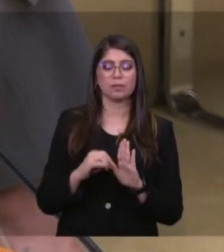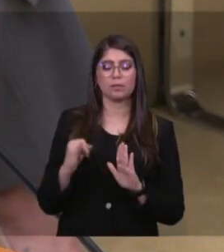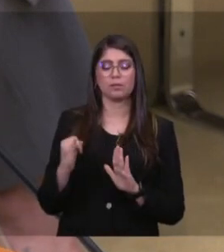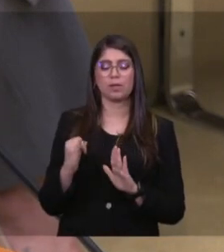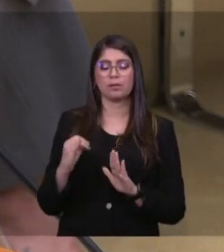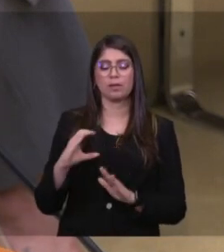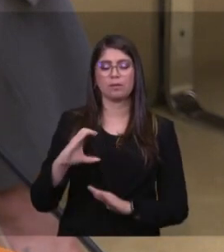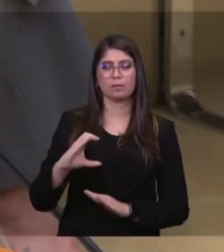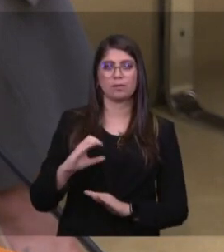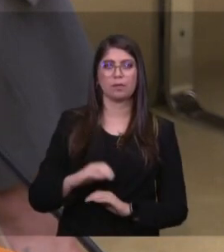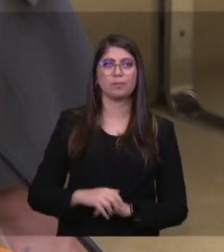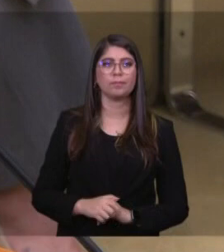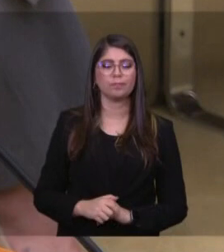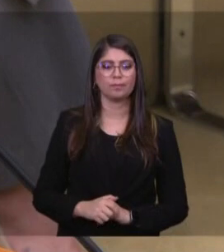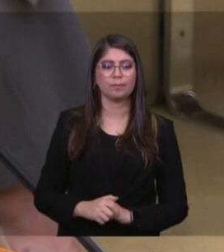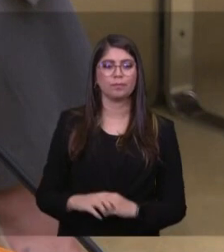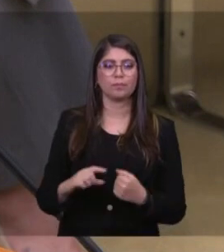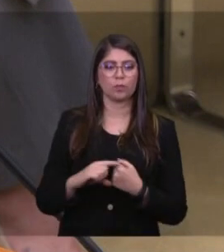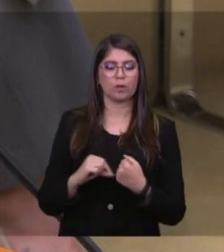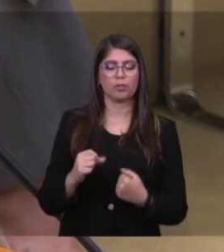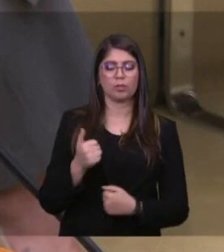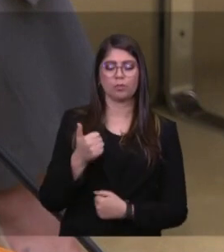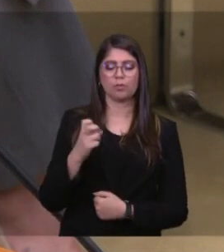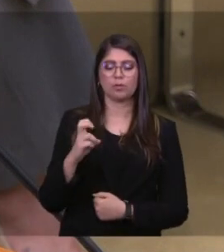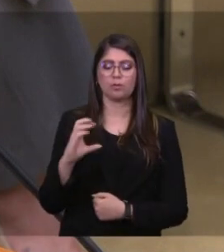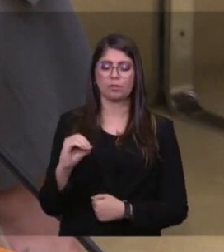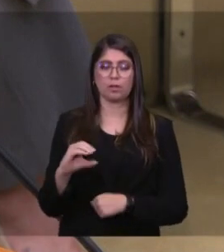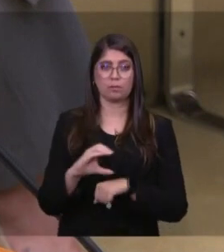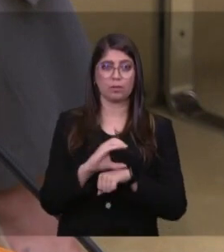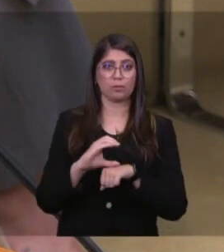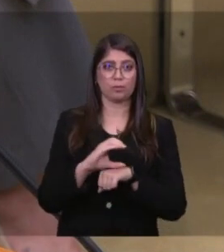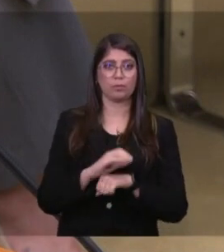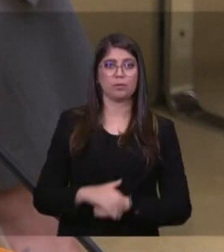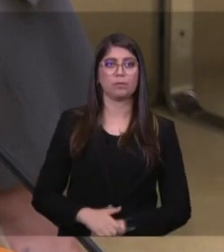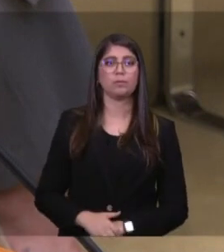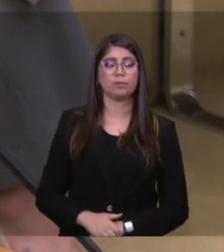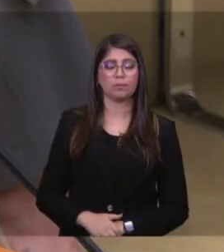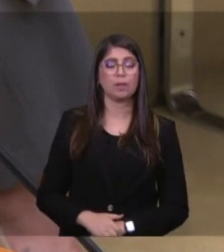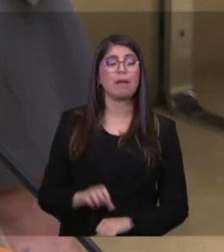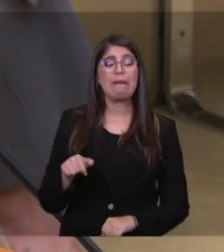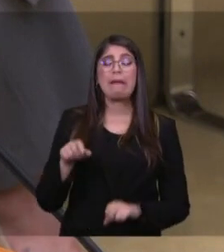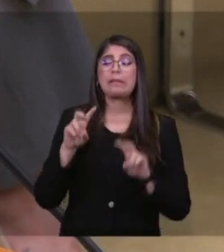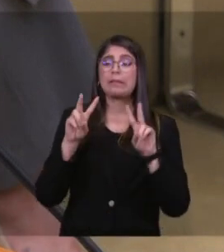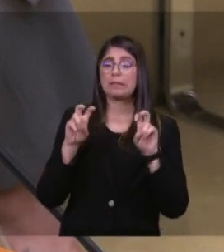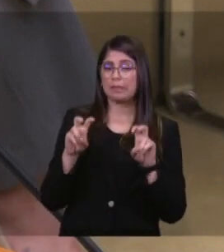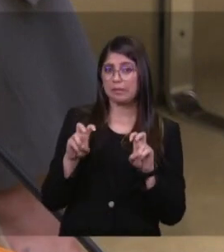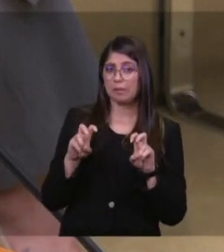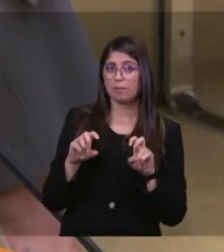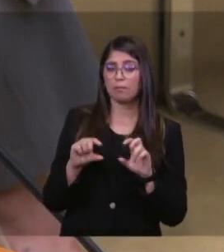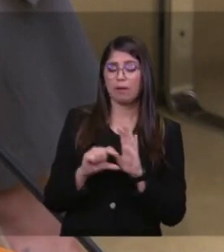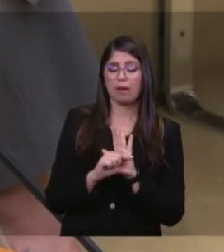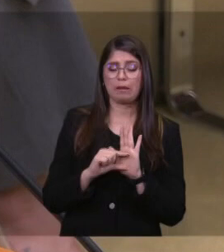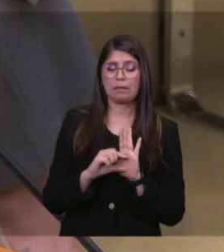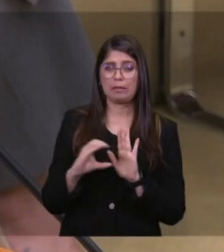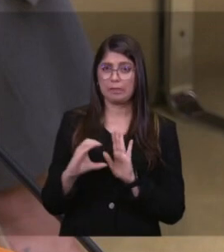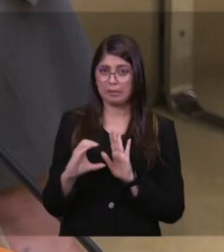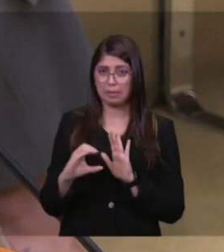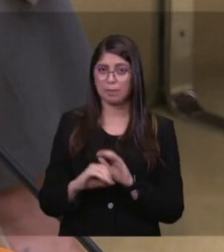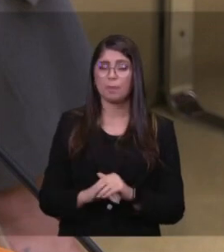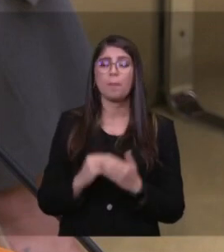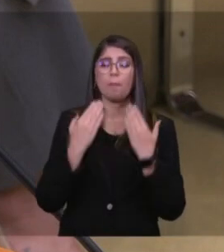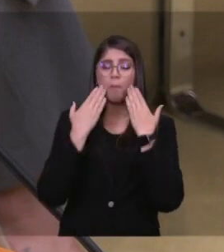3º do artigo 150 da Constituição. E essa menção à linha C, ela